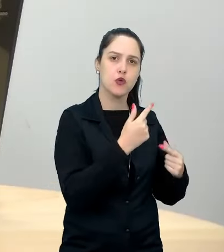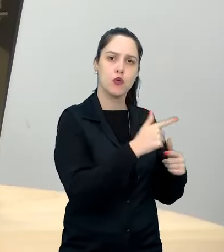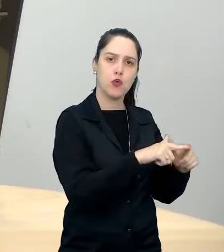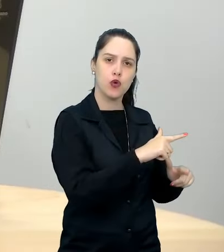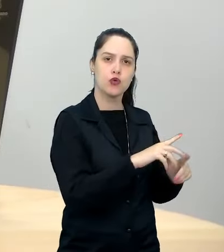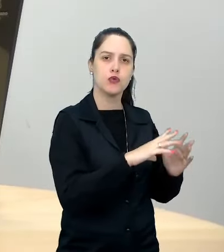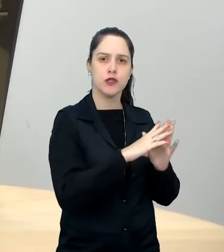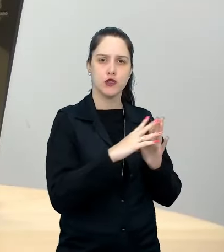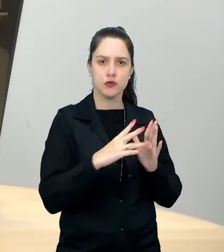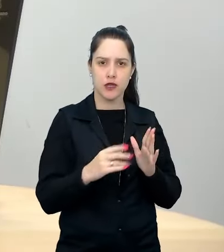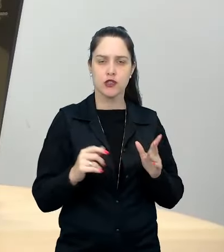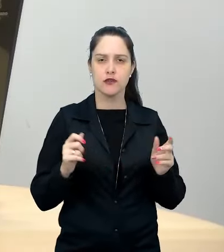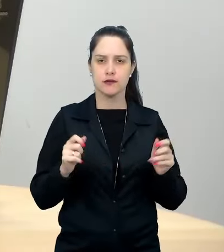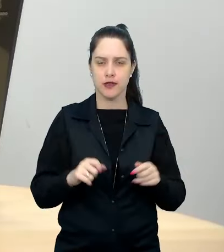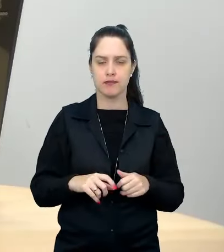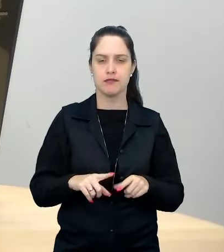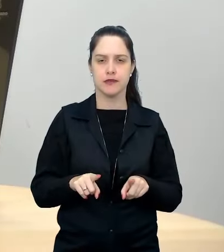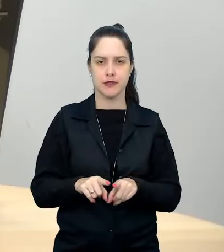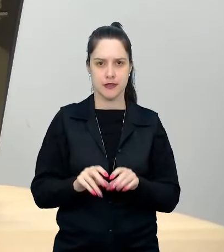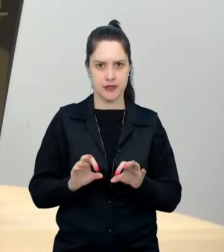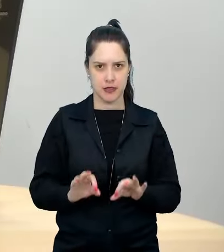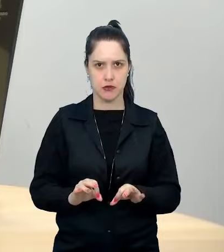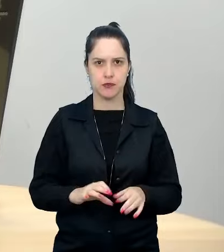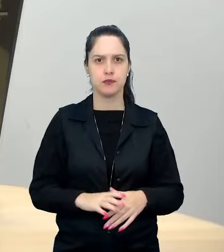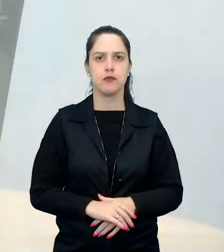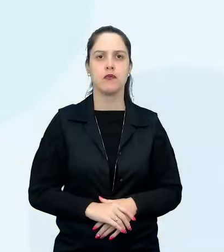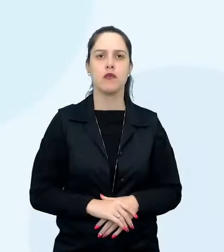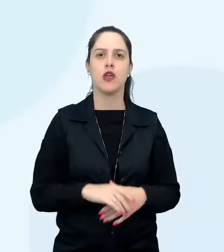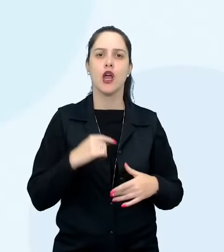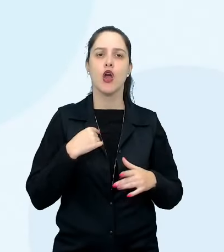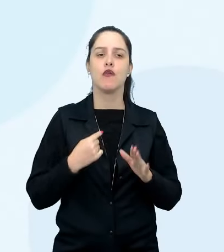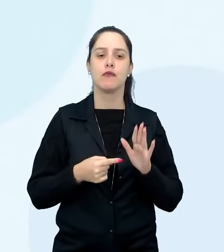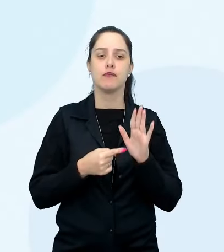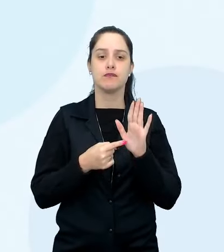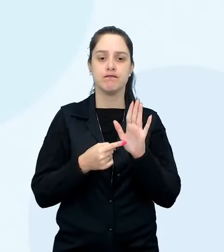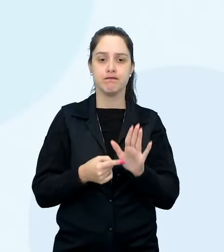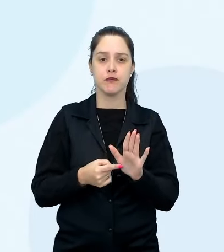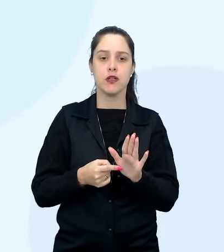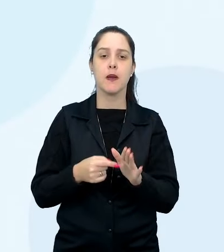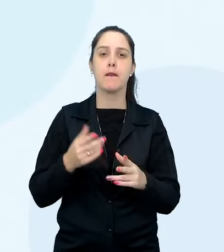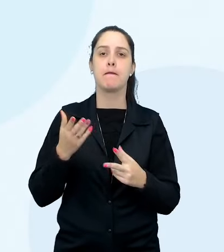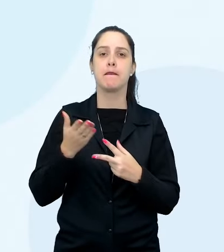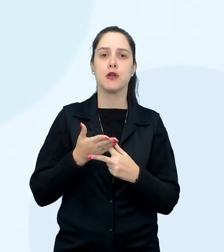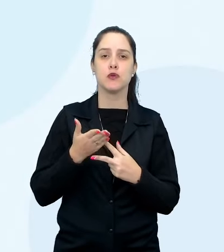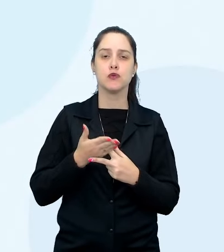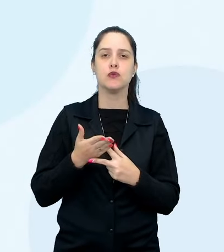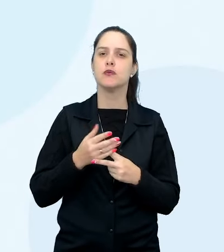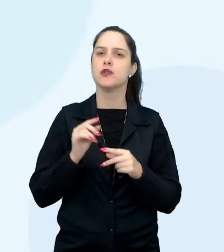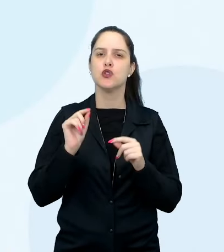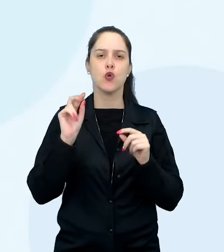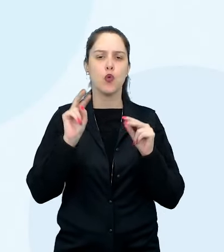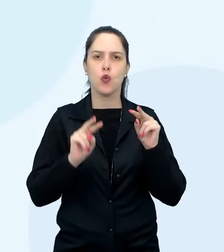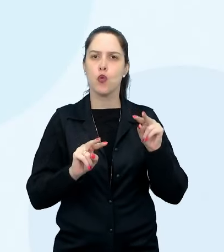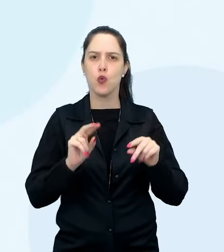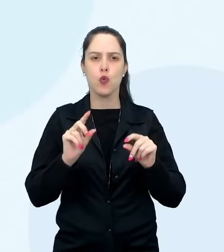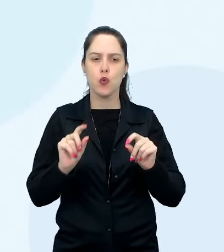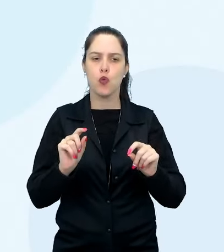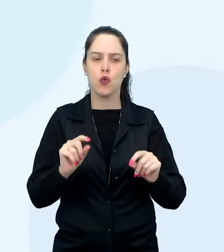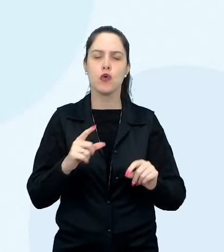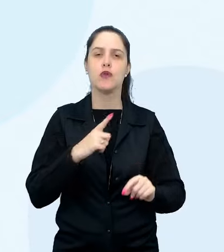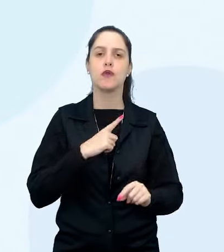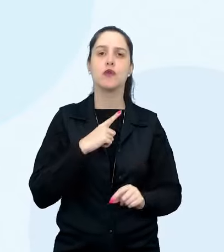da unidade, tá certo? Vou colocar para vocês o percurso da pauta para a gente olhar o que a